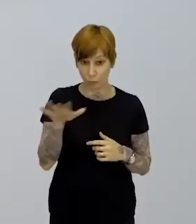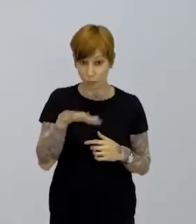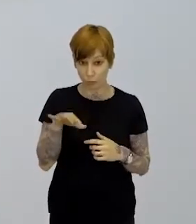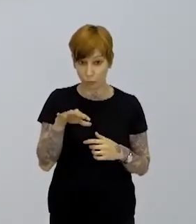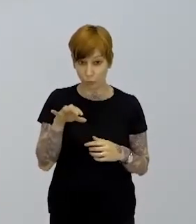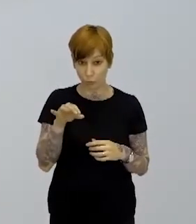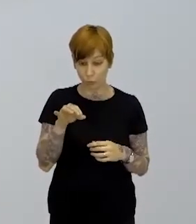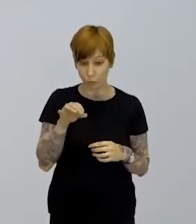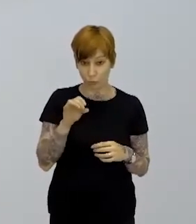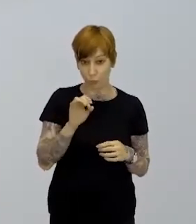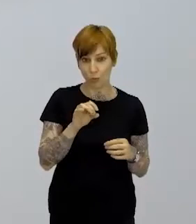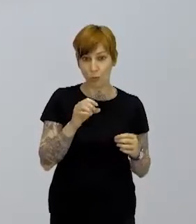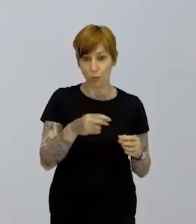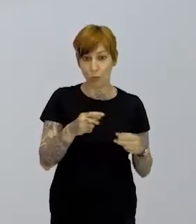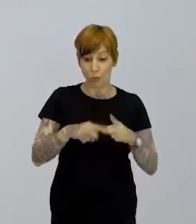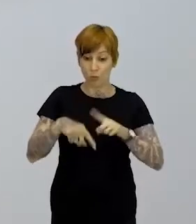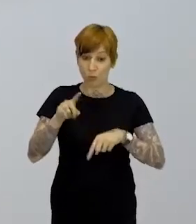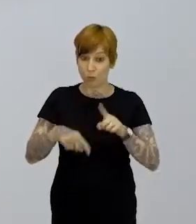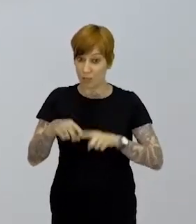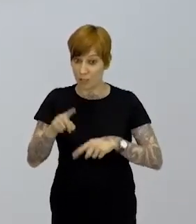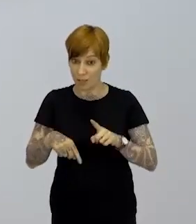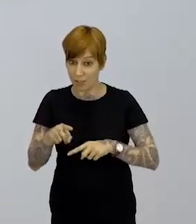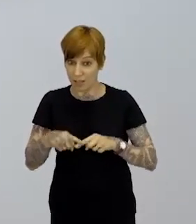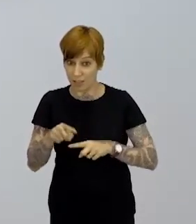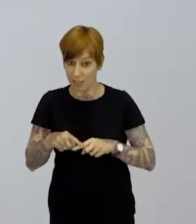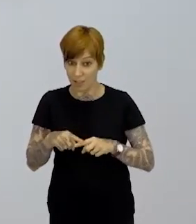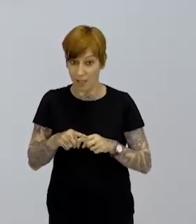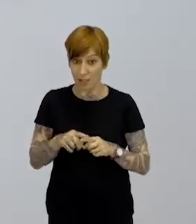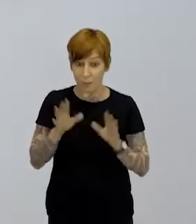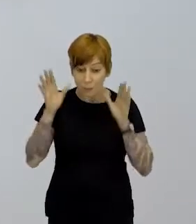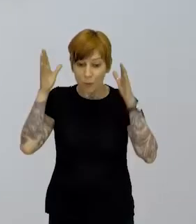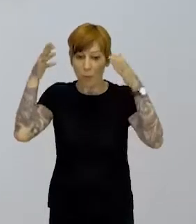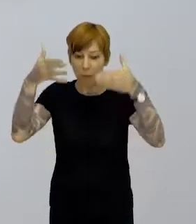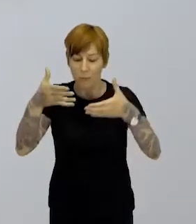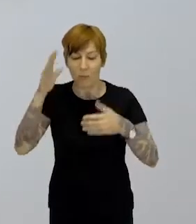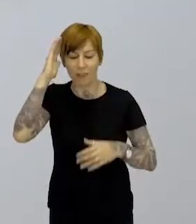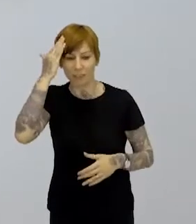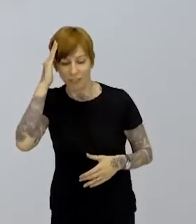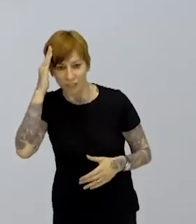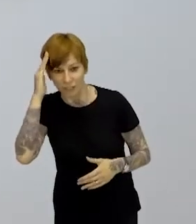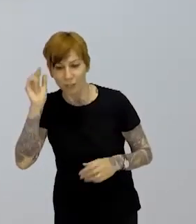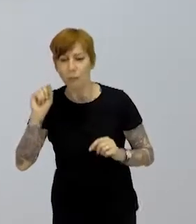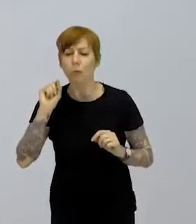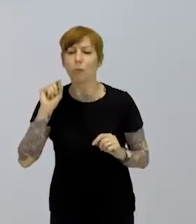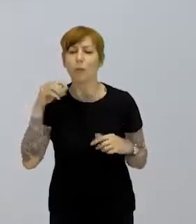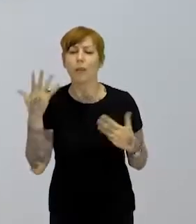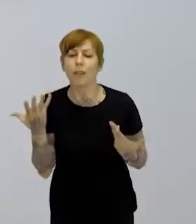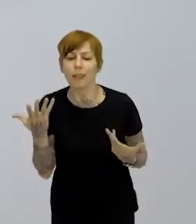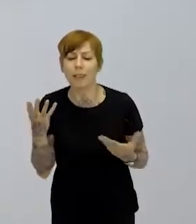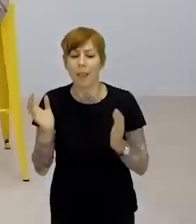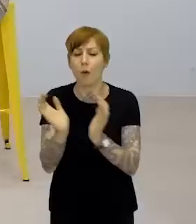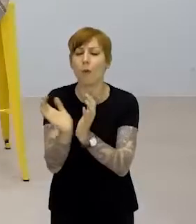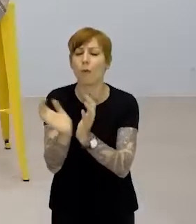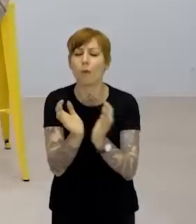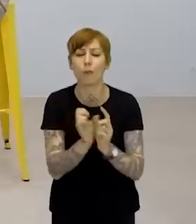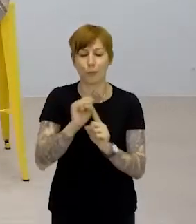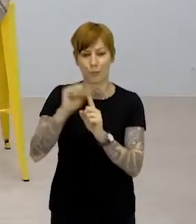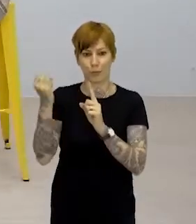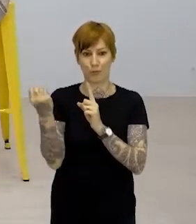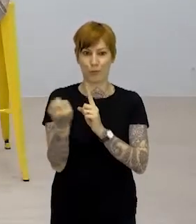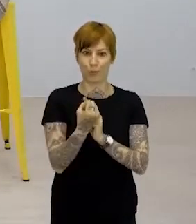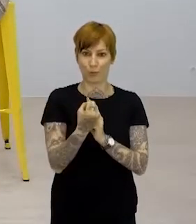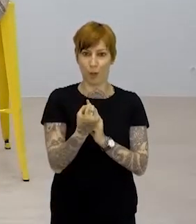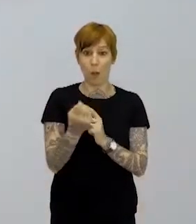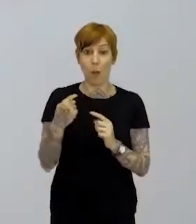são fundamentais para a gente entender o que é um grupo social. Então, nós não podemos esquecer, nós não vivemos sozinhos. Nunca